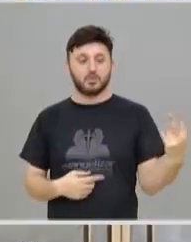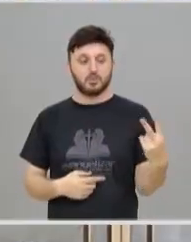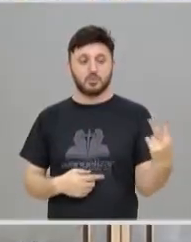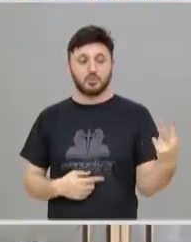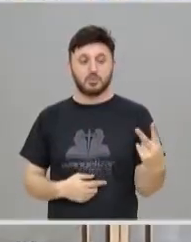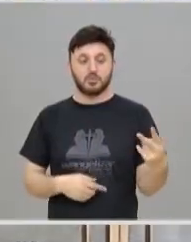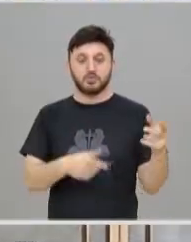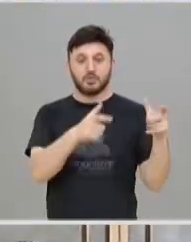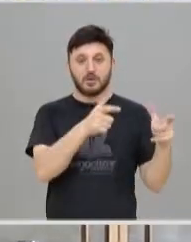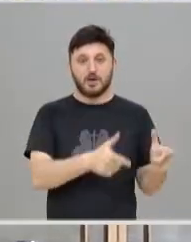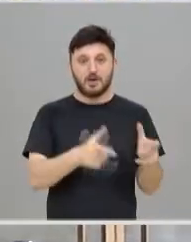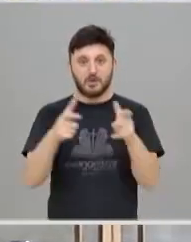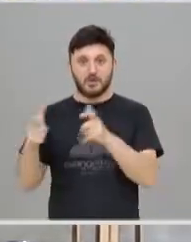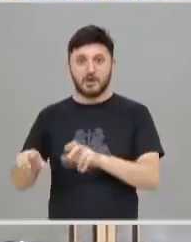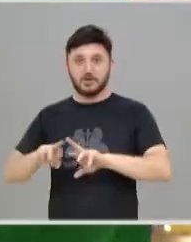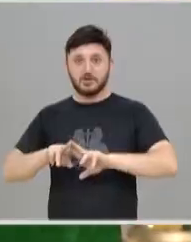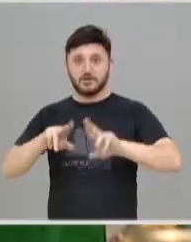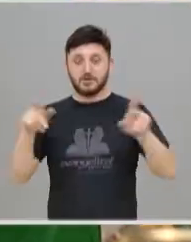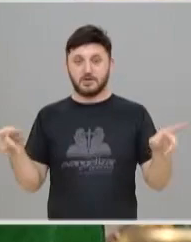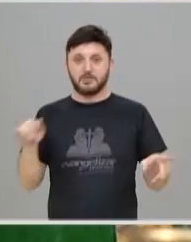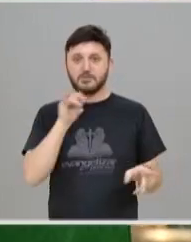instituições que mantêm